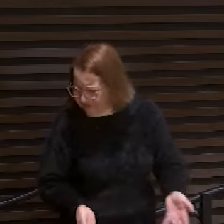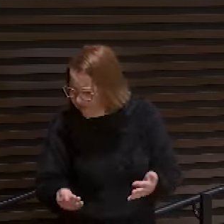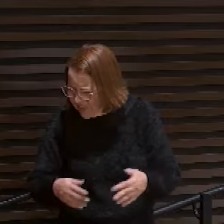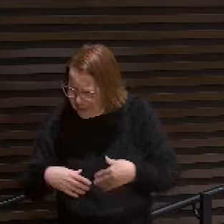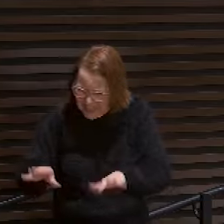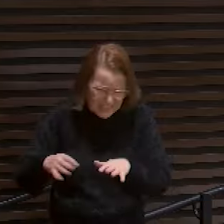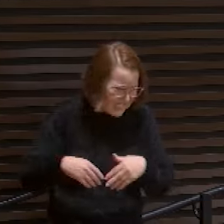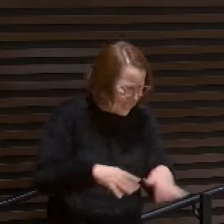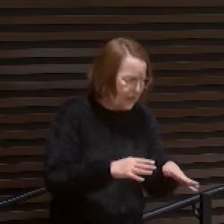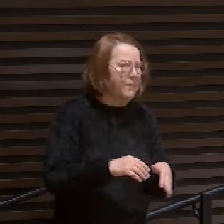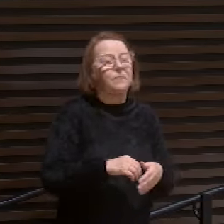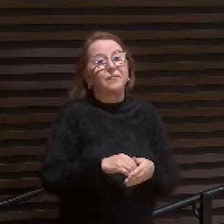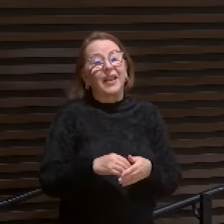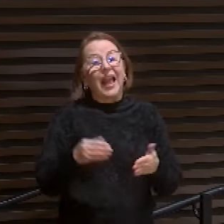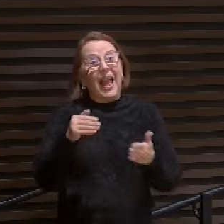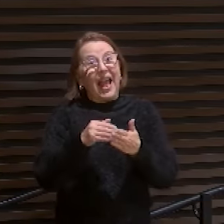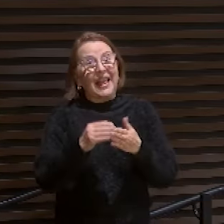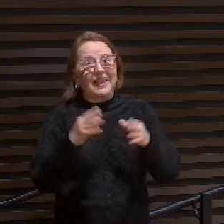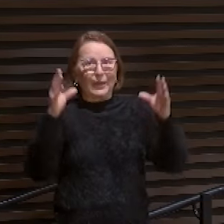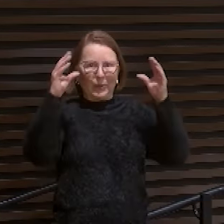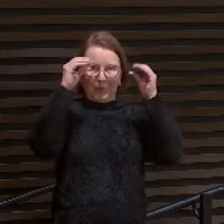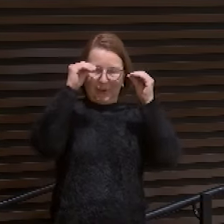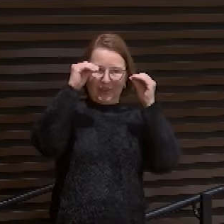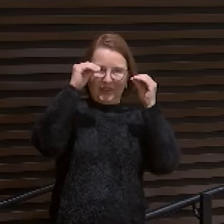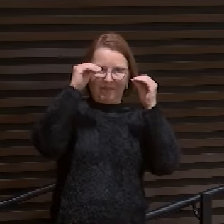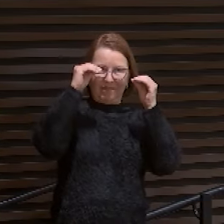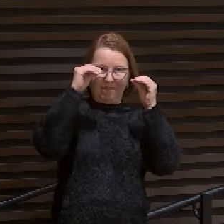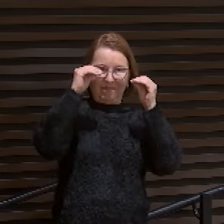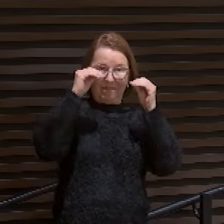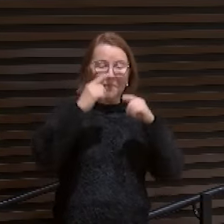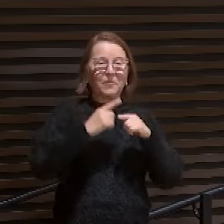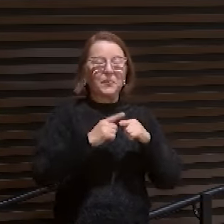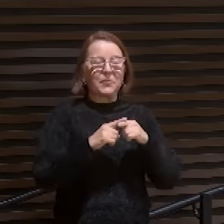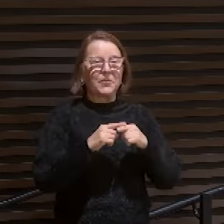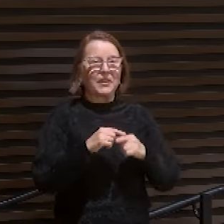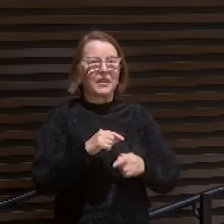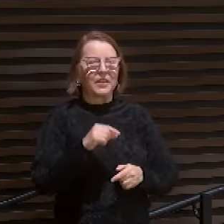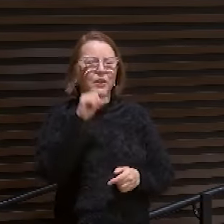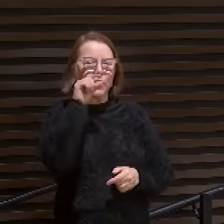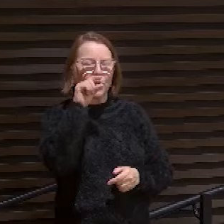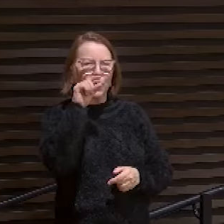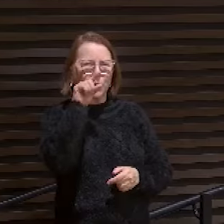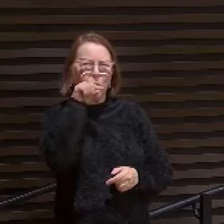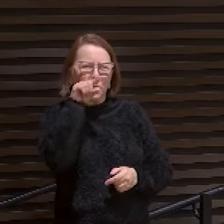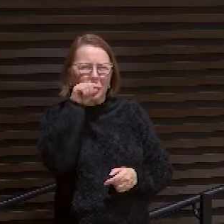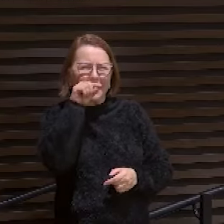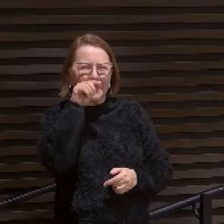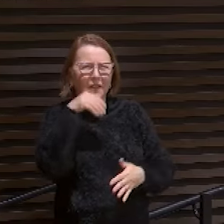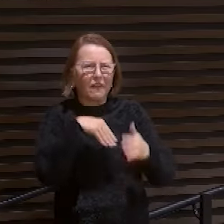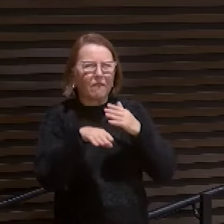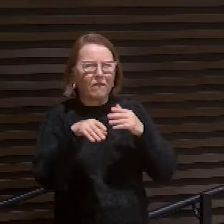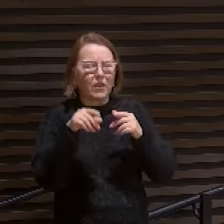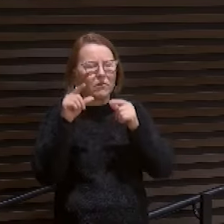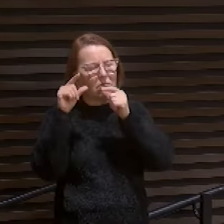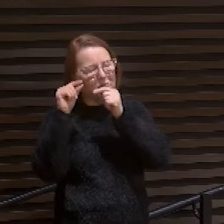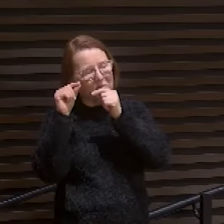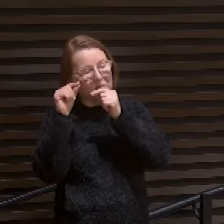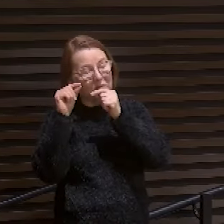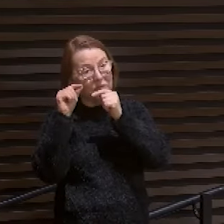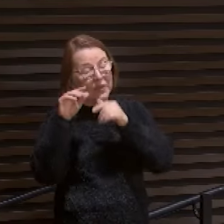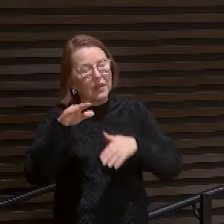E depois, quando entra a noite, as aves de rapina vão dormir. E